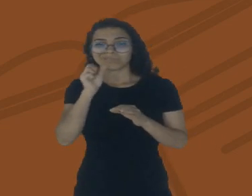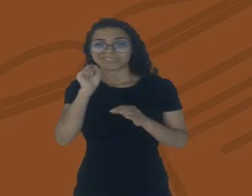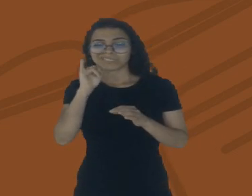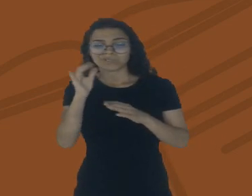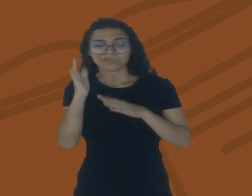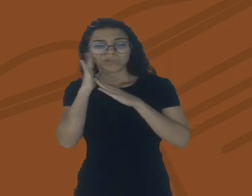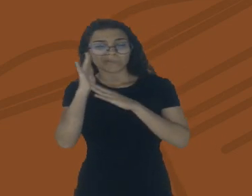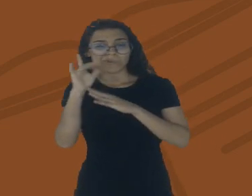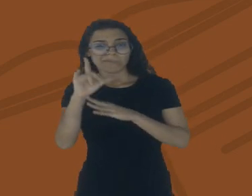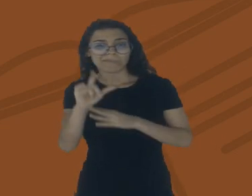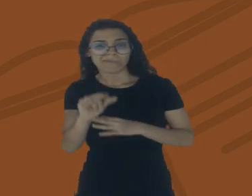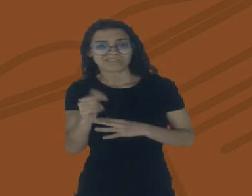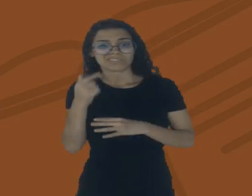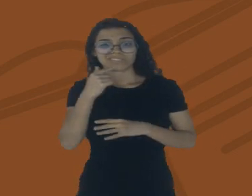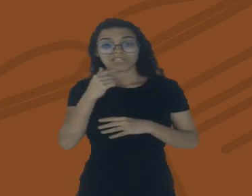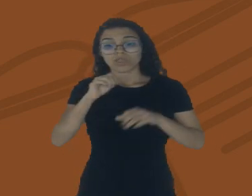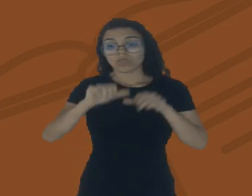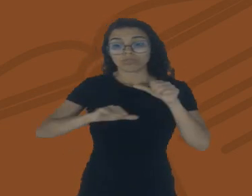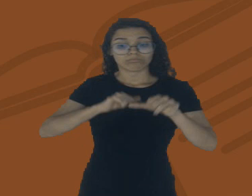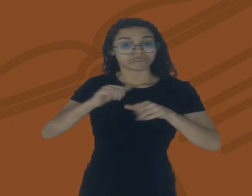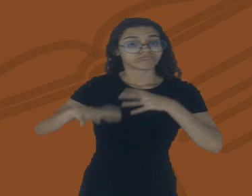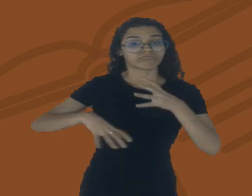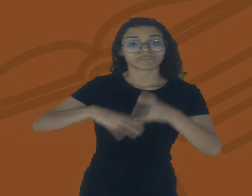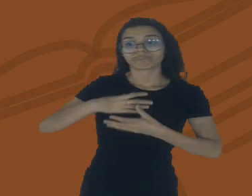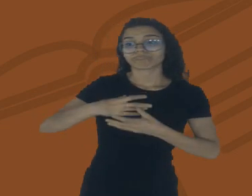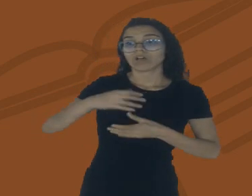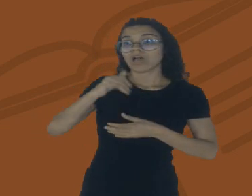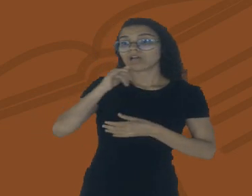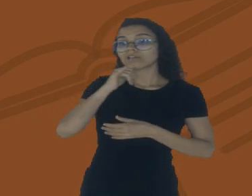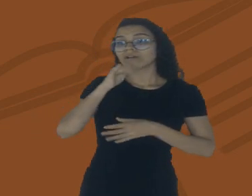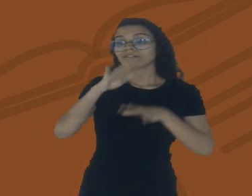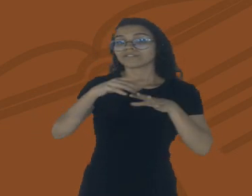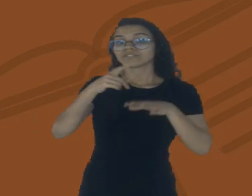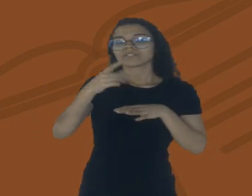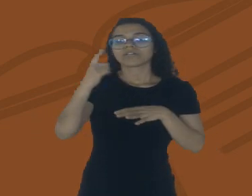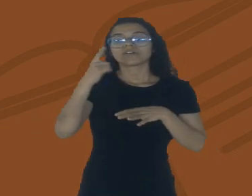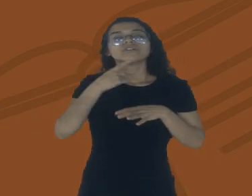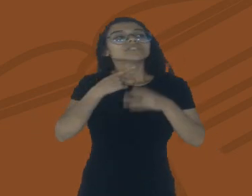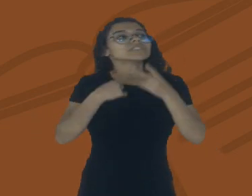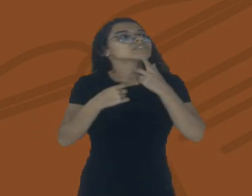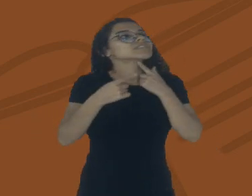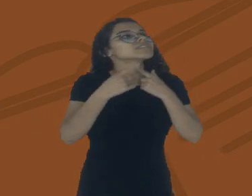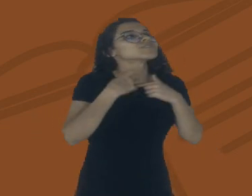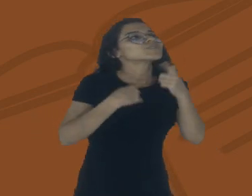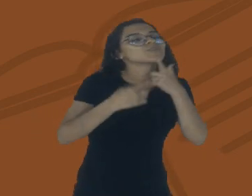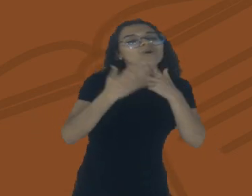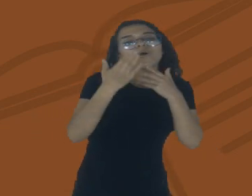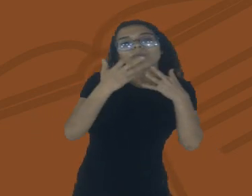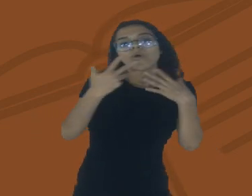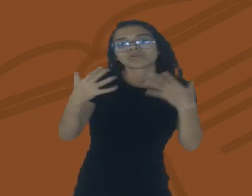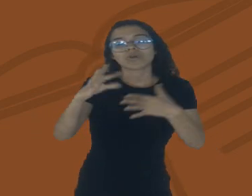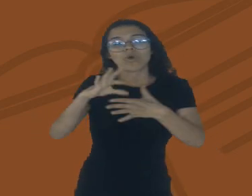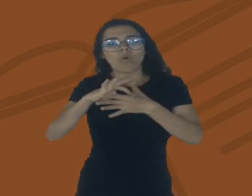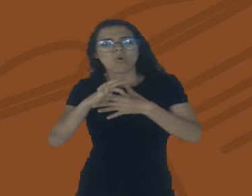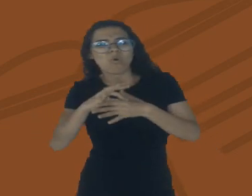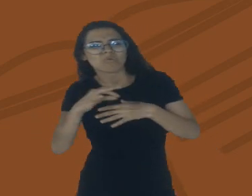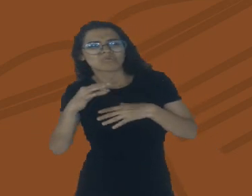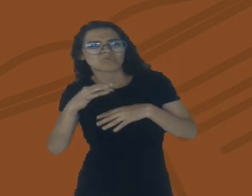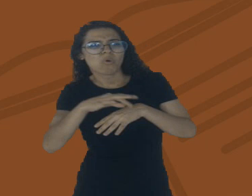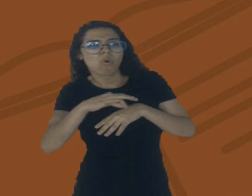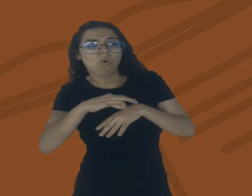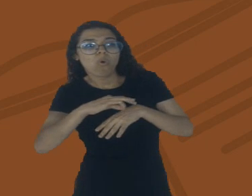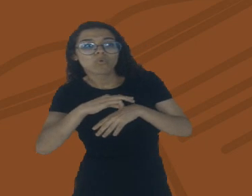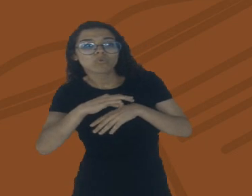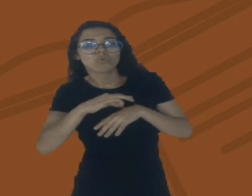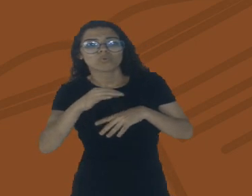ficam desregulados e o desejo por alimentos ricos em calorias, gorduras e hidratos de carbono